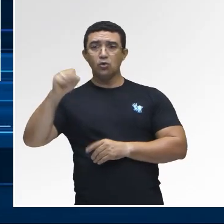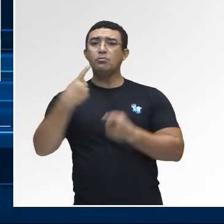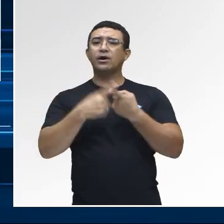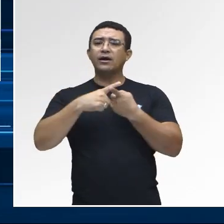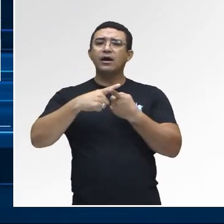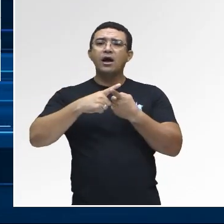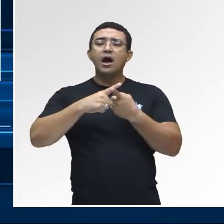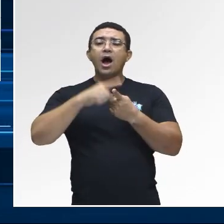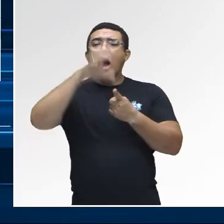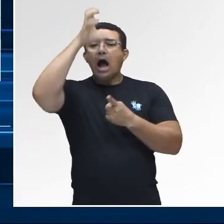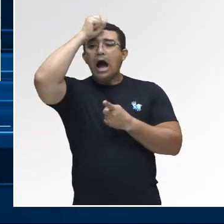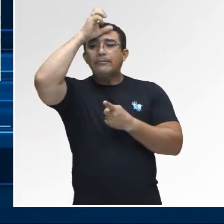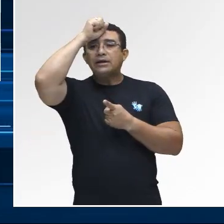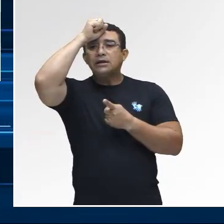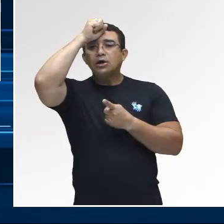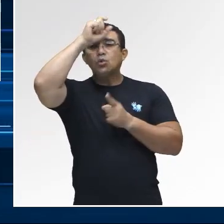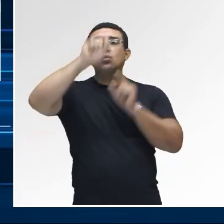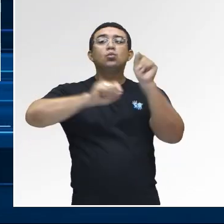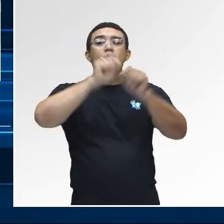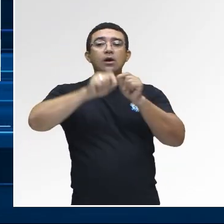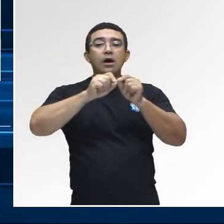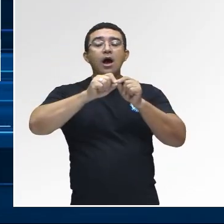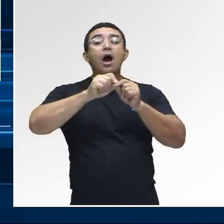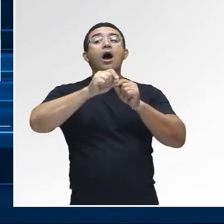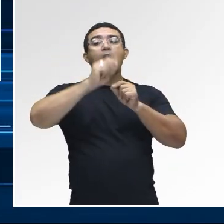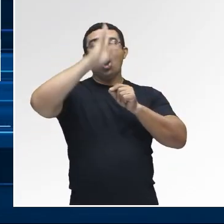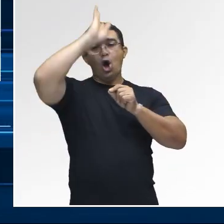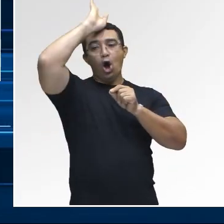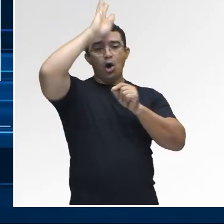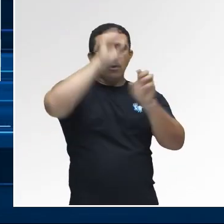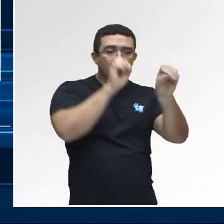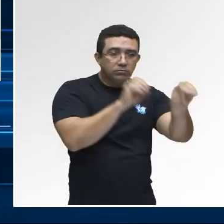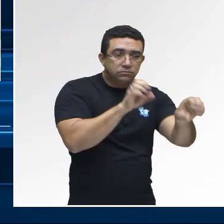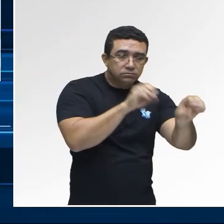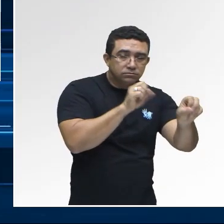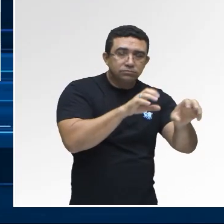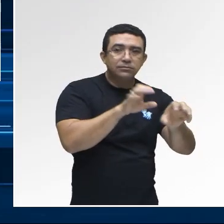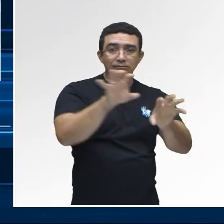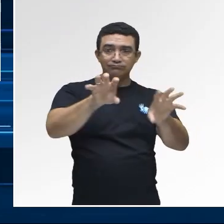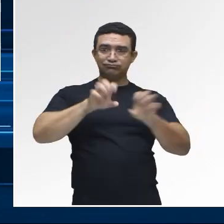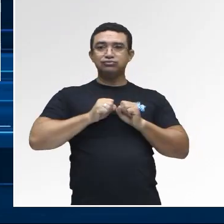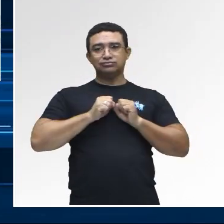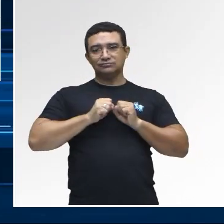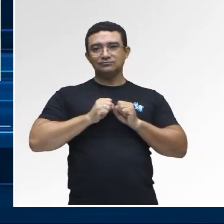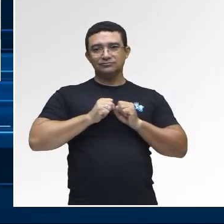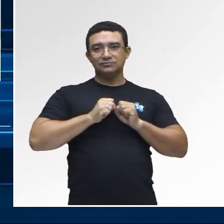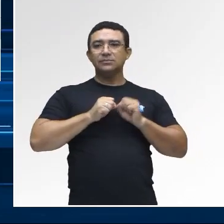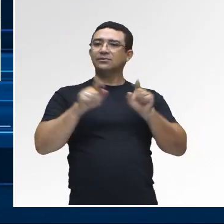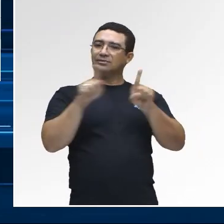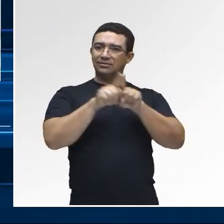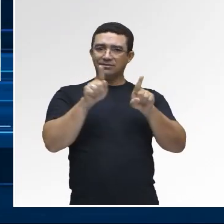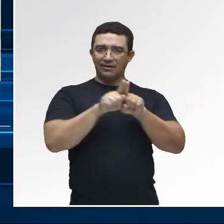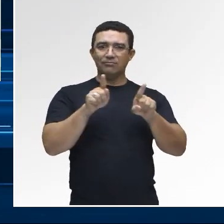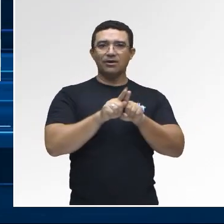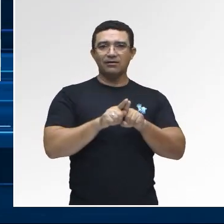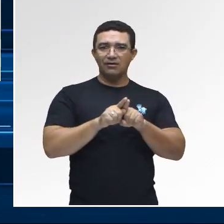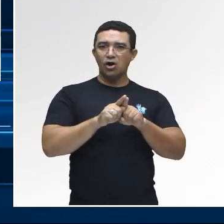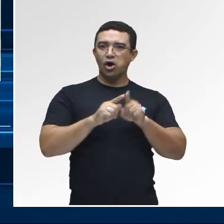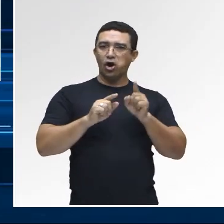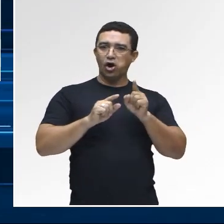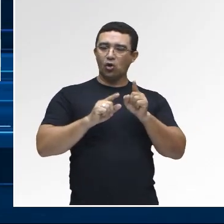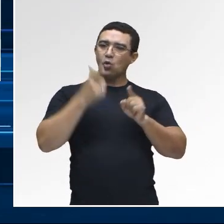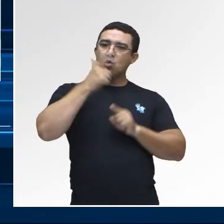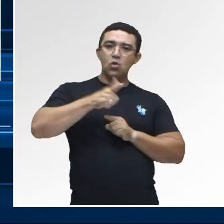olha só. Além de conseguirem mais e mais terras para cultivar, também